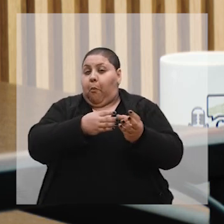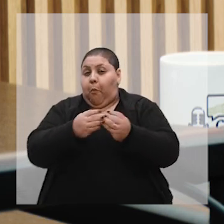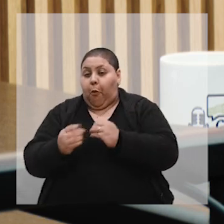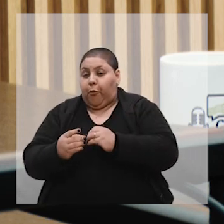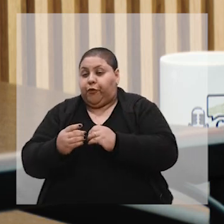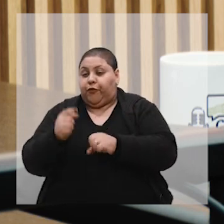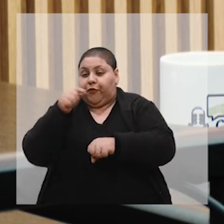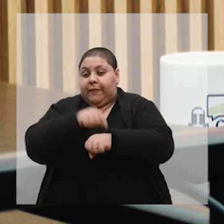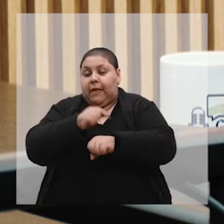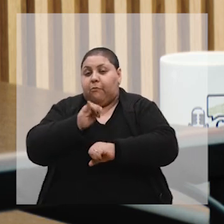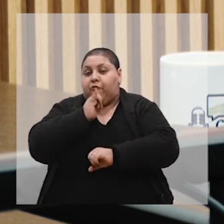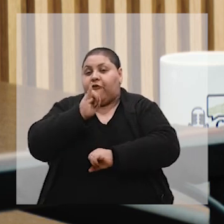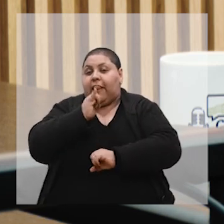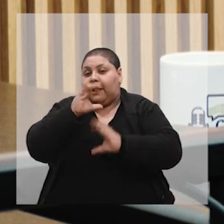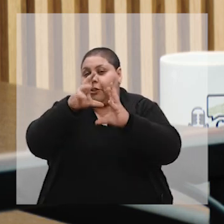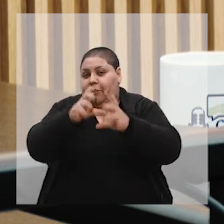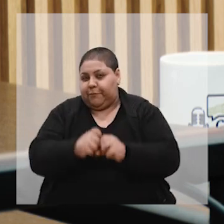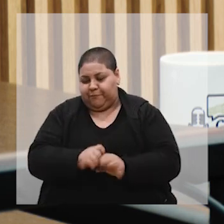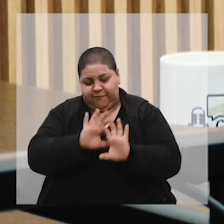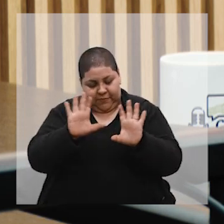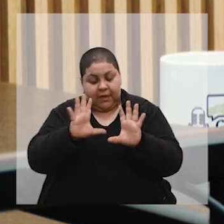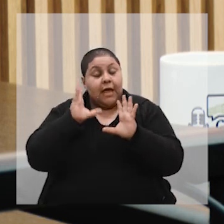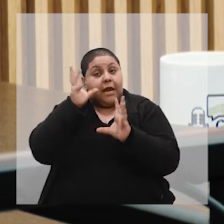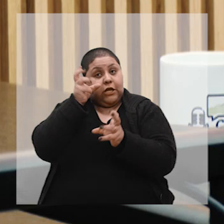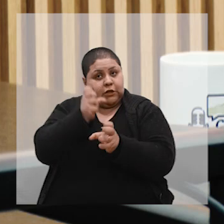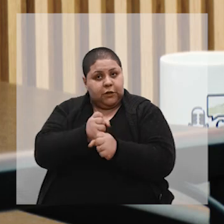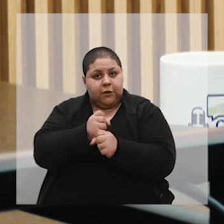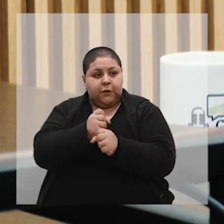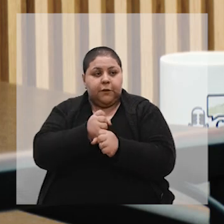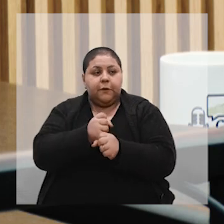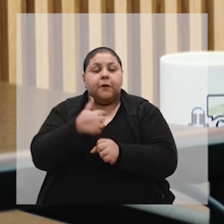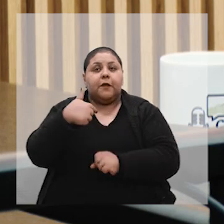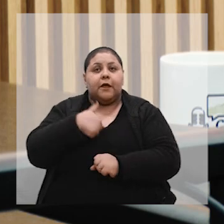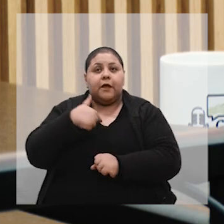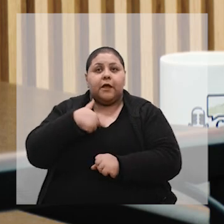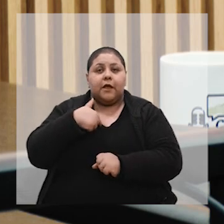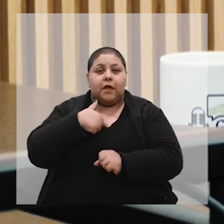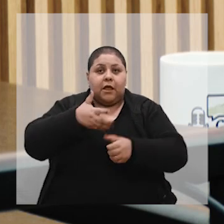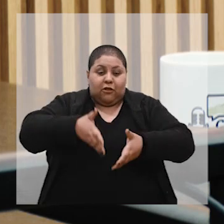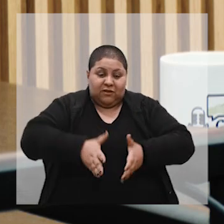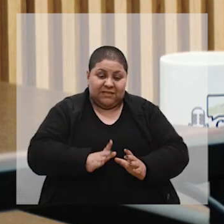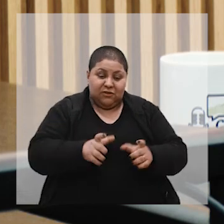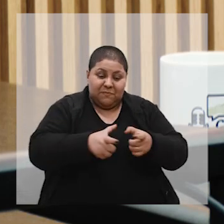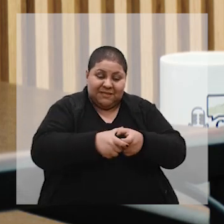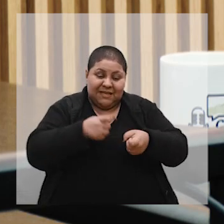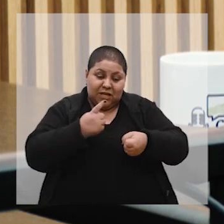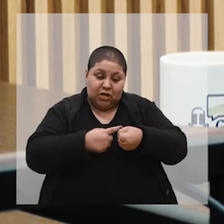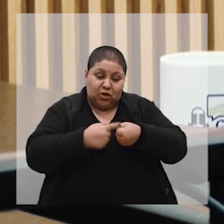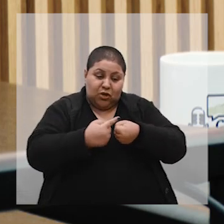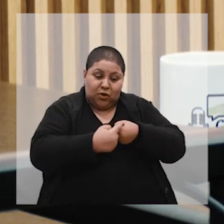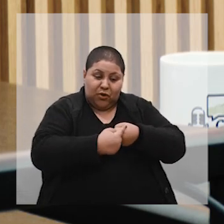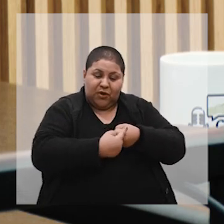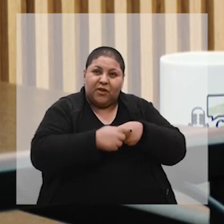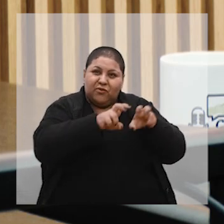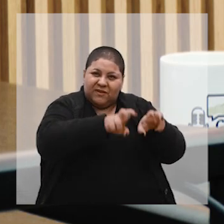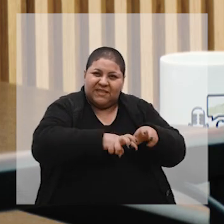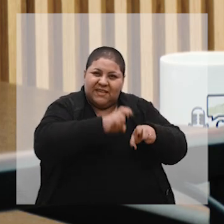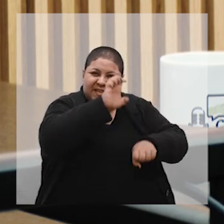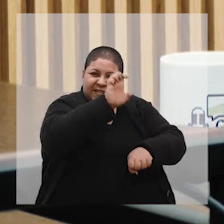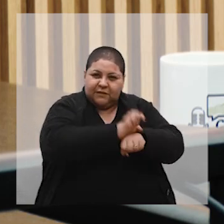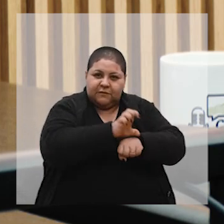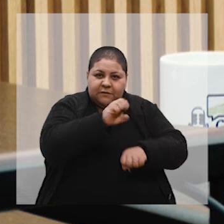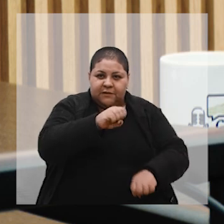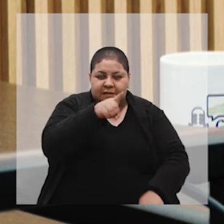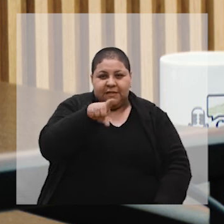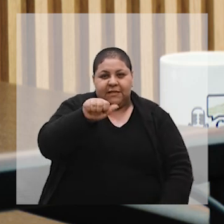ia passar uma boa tarde aqui, cara. Mas resumindo vocês, eu venho de uma cidade pequena do interior interior do